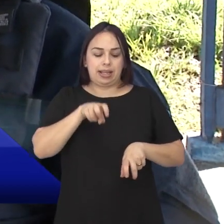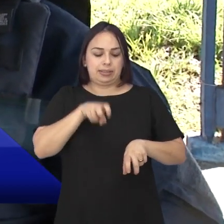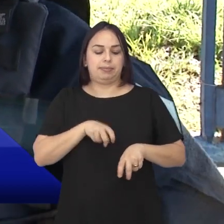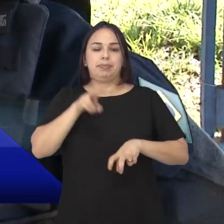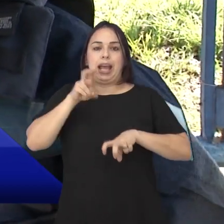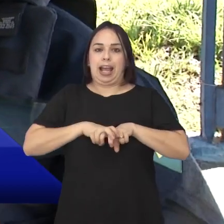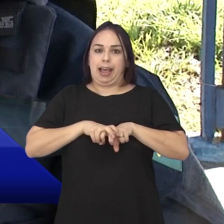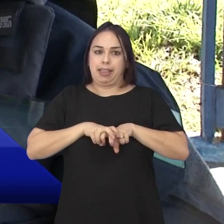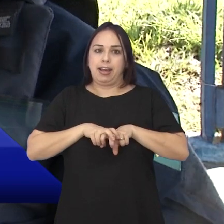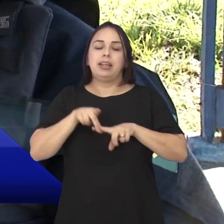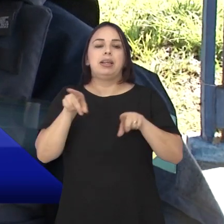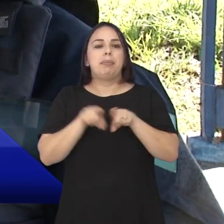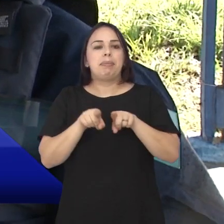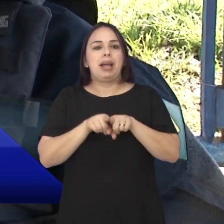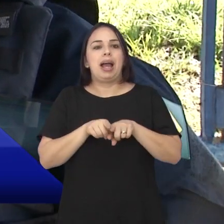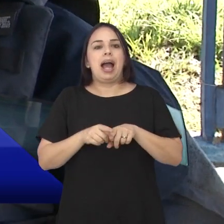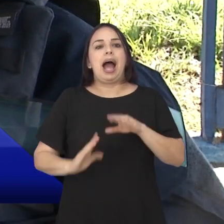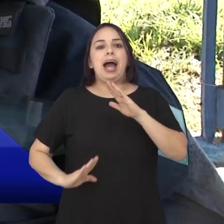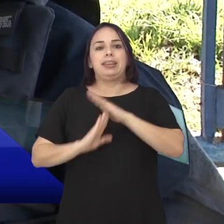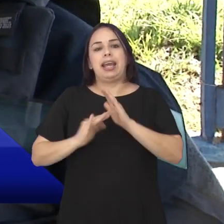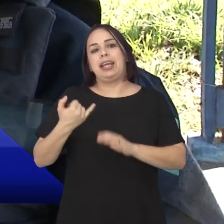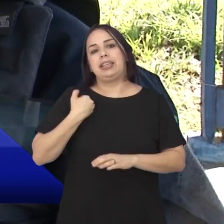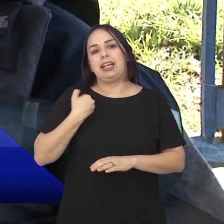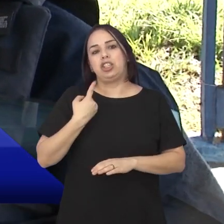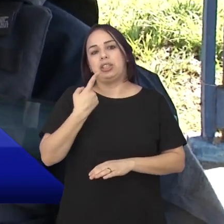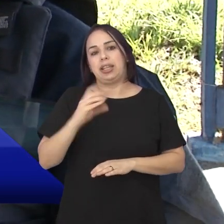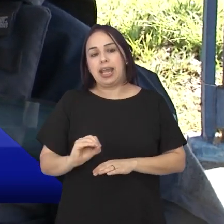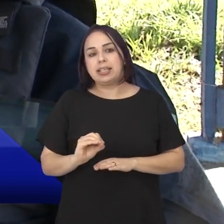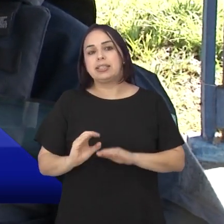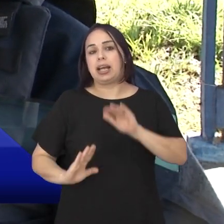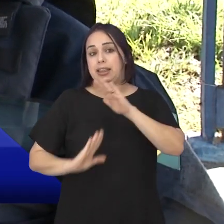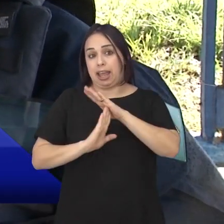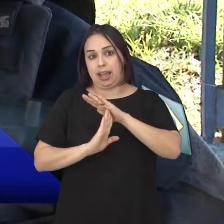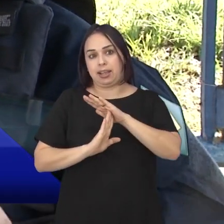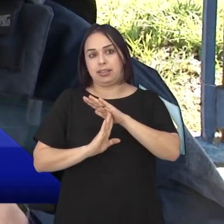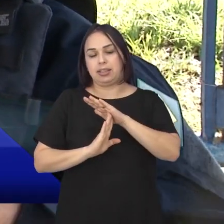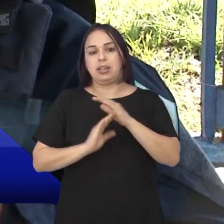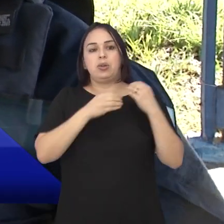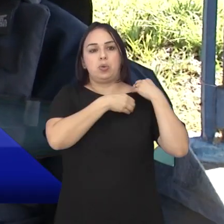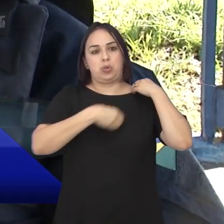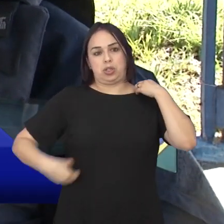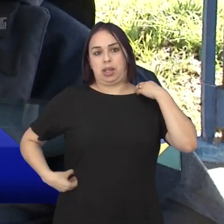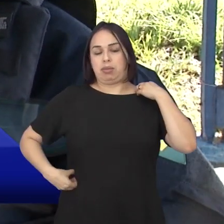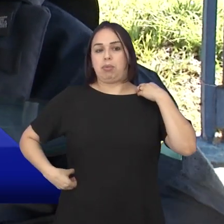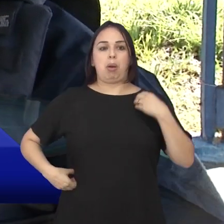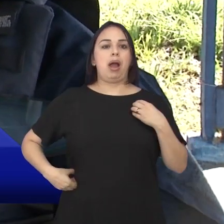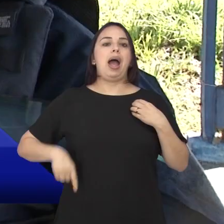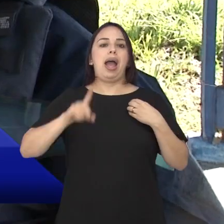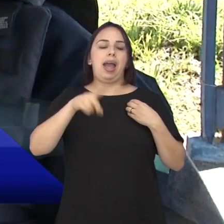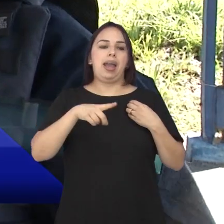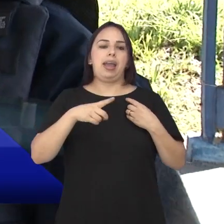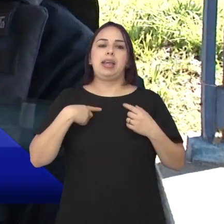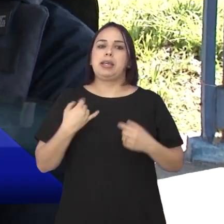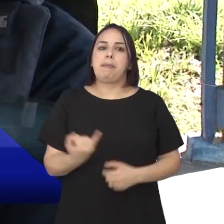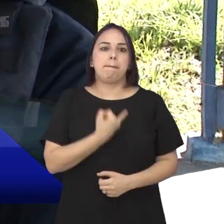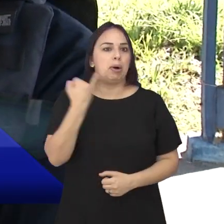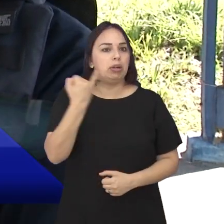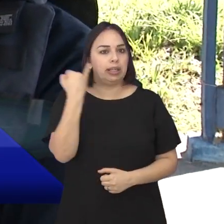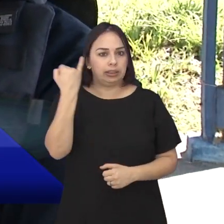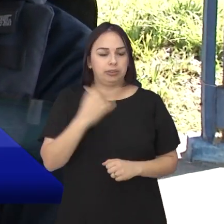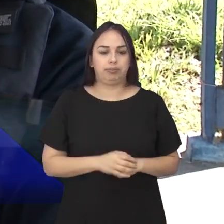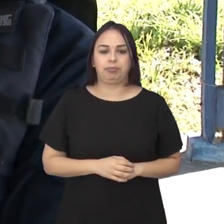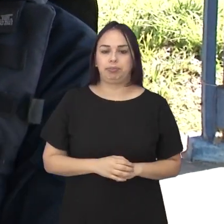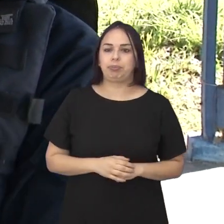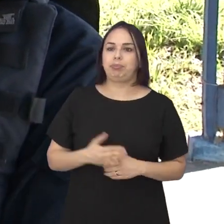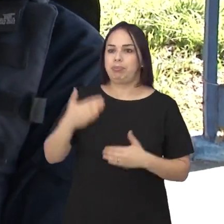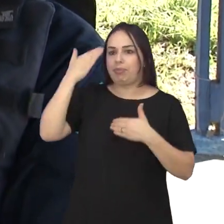Muitas vezes a criança ali até 10 anos de idade, entre 7 anos e meio e 10 anos de idade, o cinto de segurança é o dispositivo de retenção adequado para